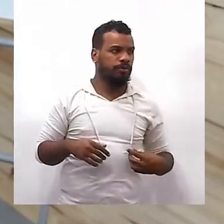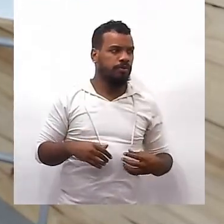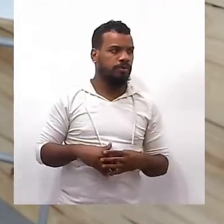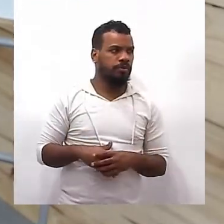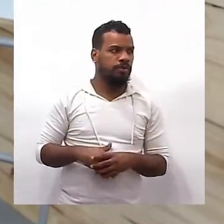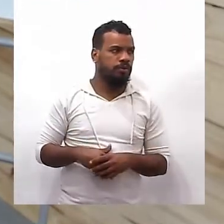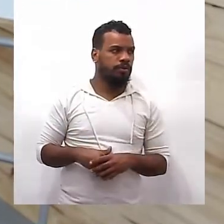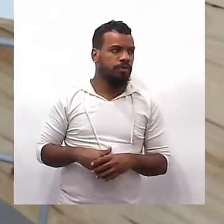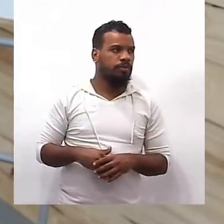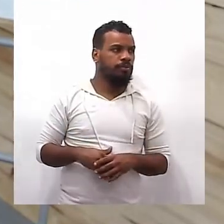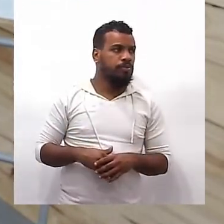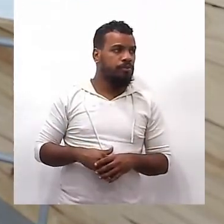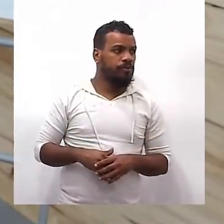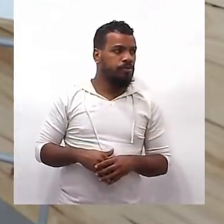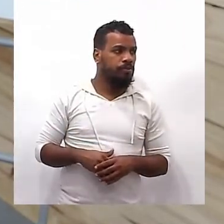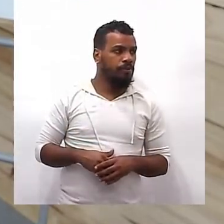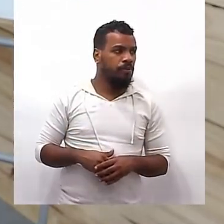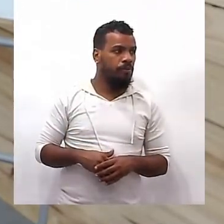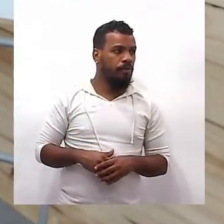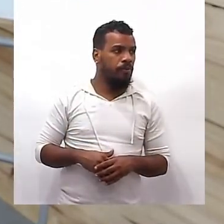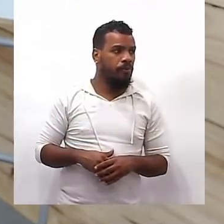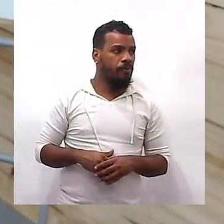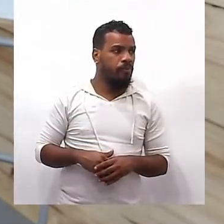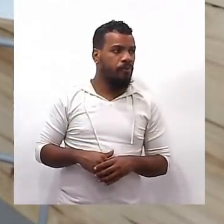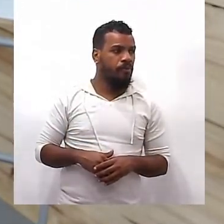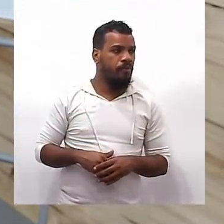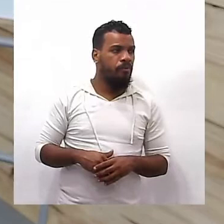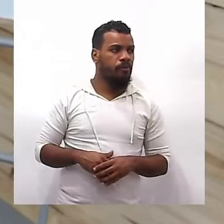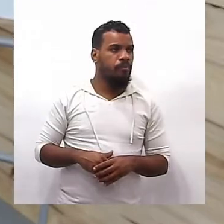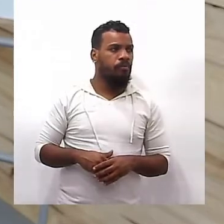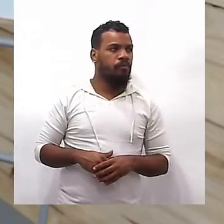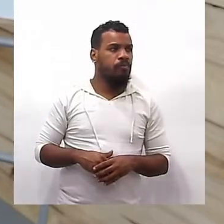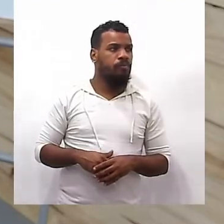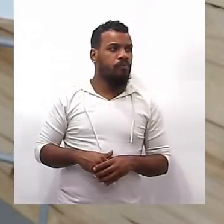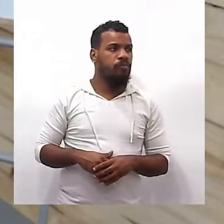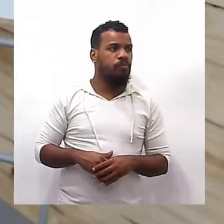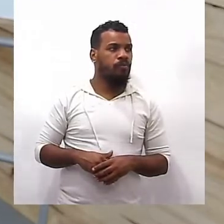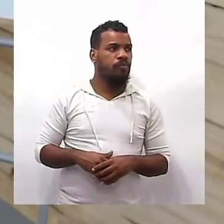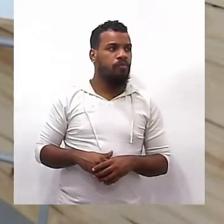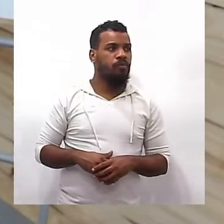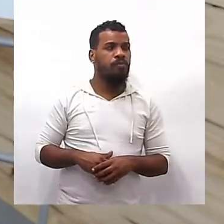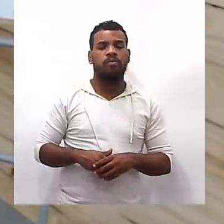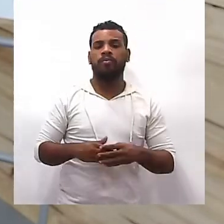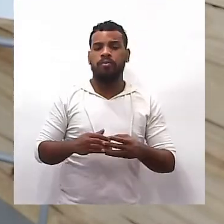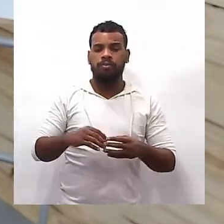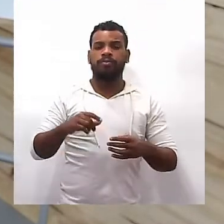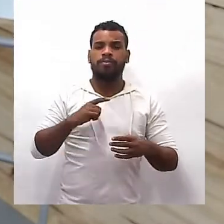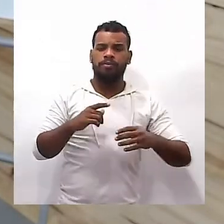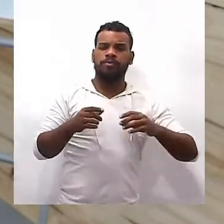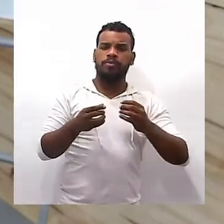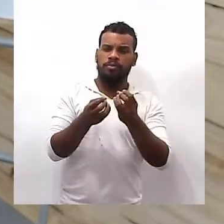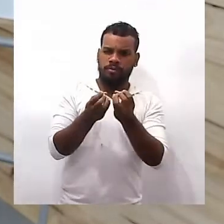a fermentação é um processo exotérmico, lembrem que isso aqui, ó, é porque vai ter liberação.